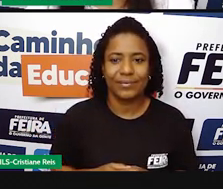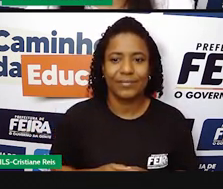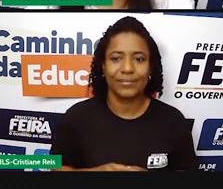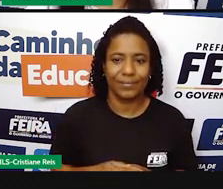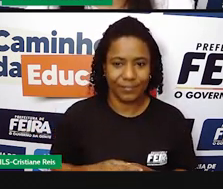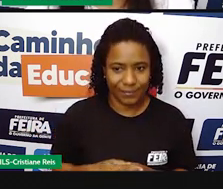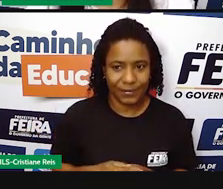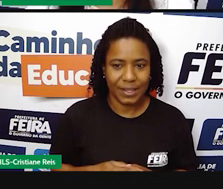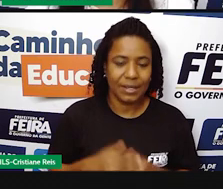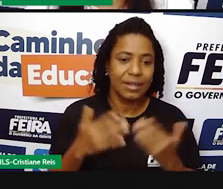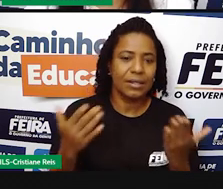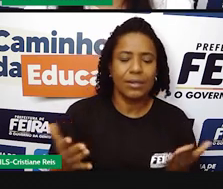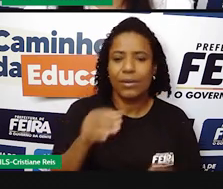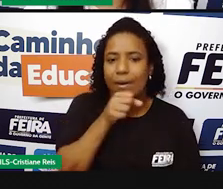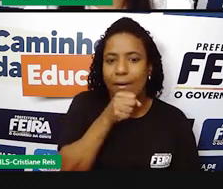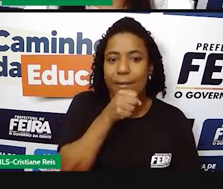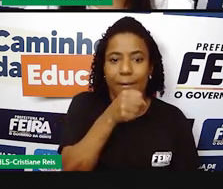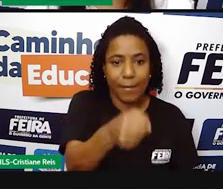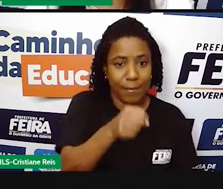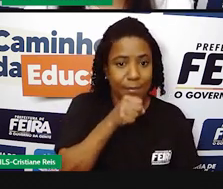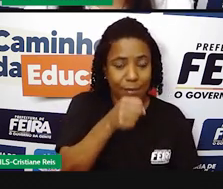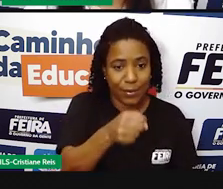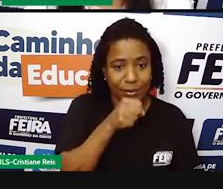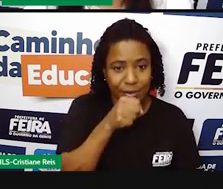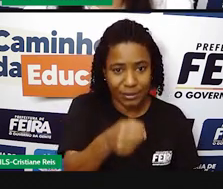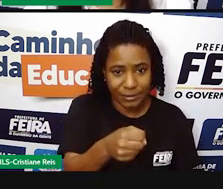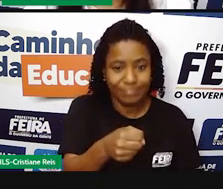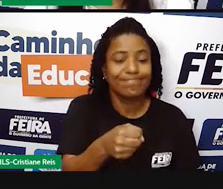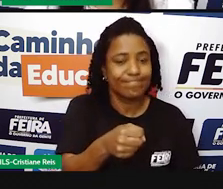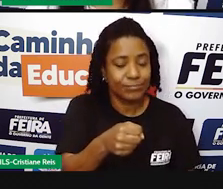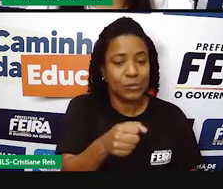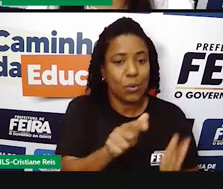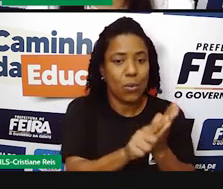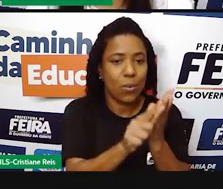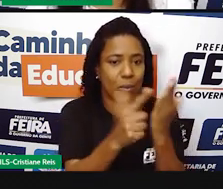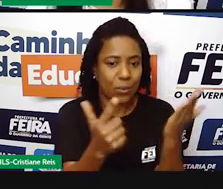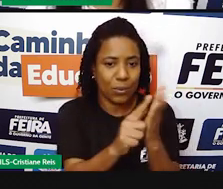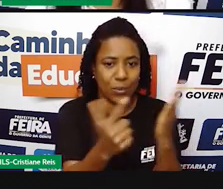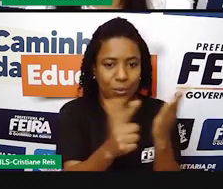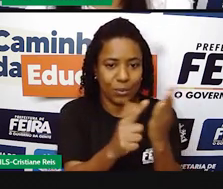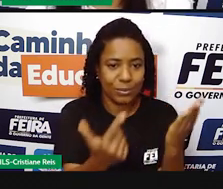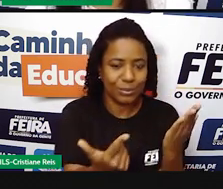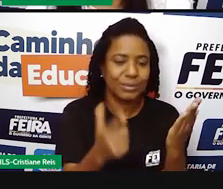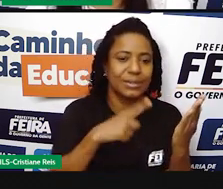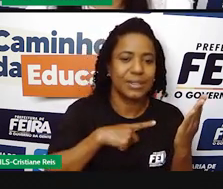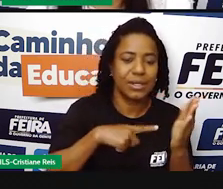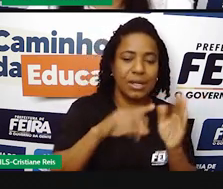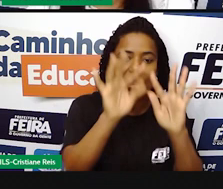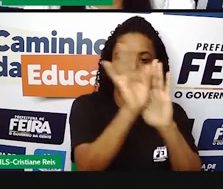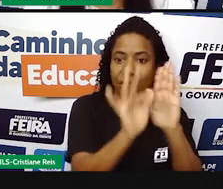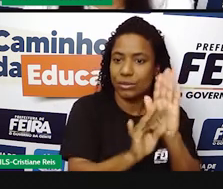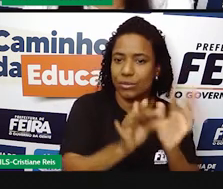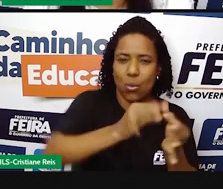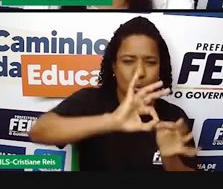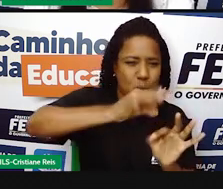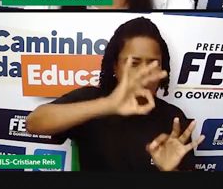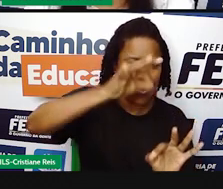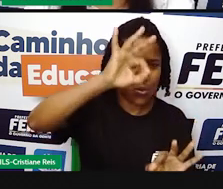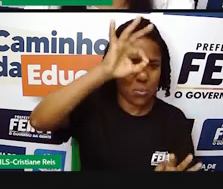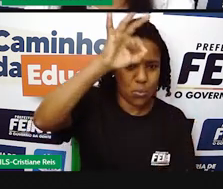as reportagens são textos mais longos, opinativos e assinados pelos repórteres.